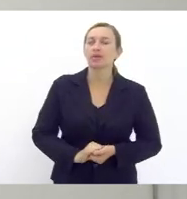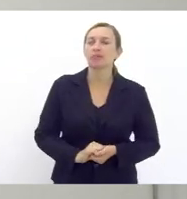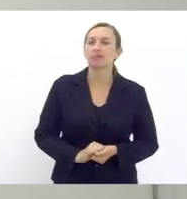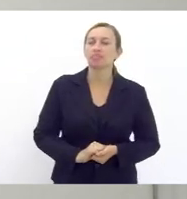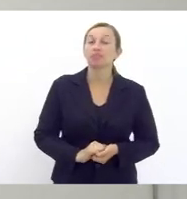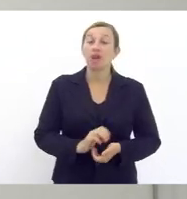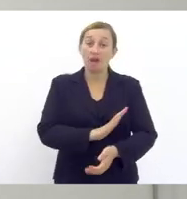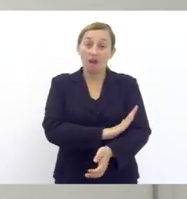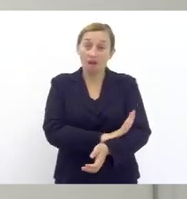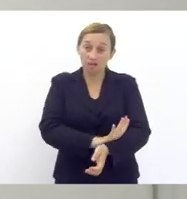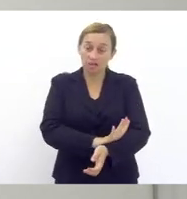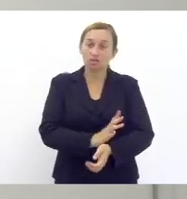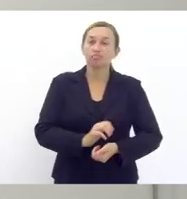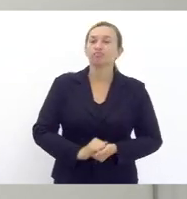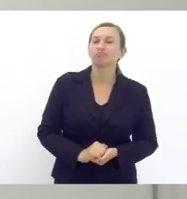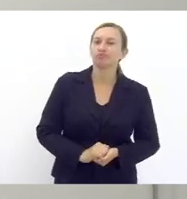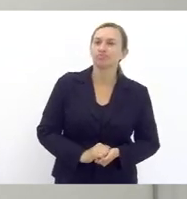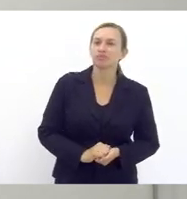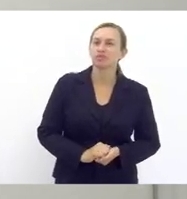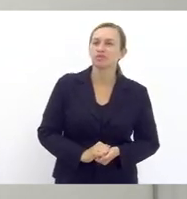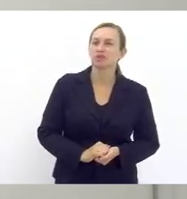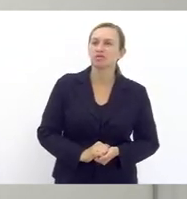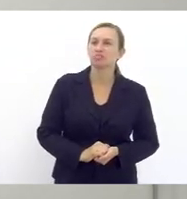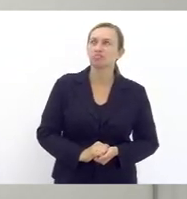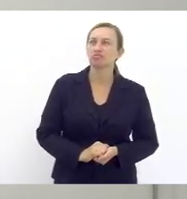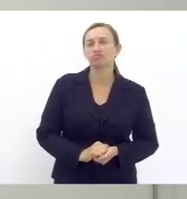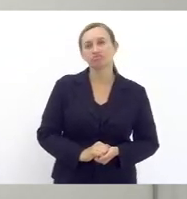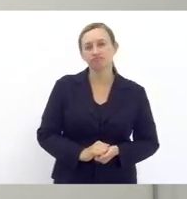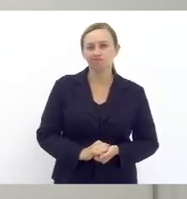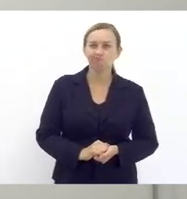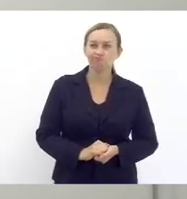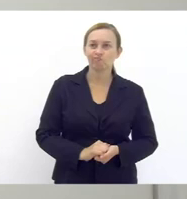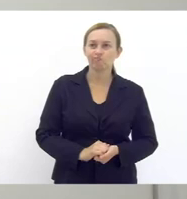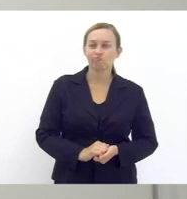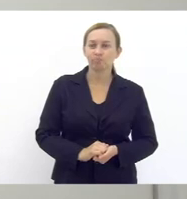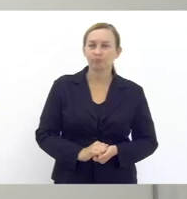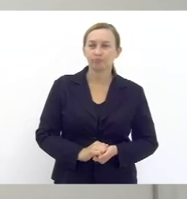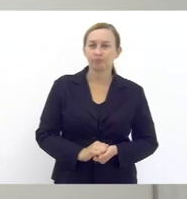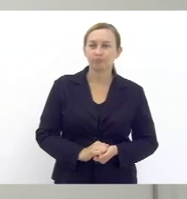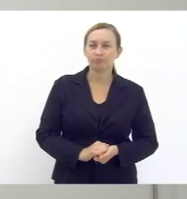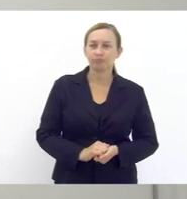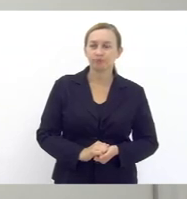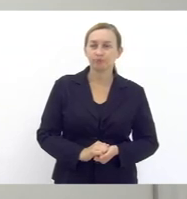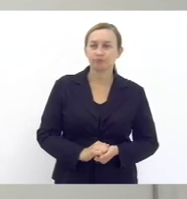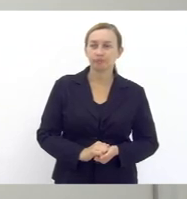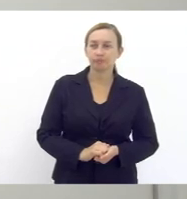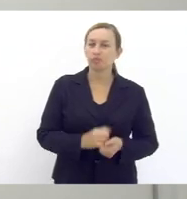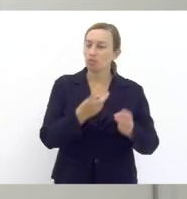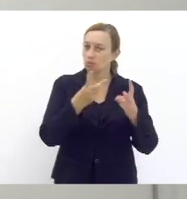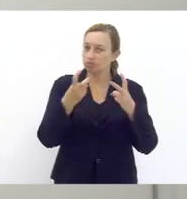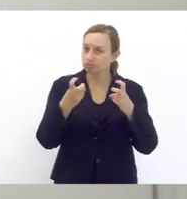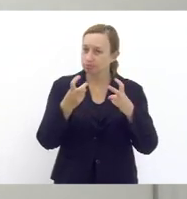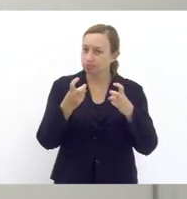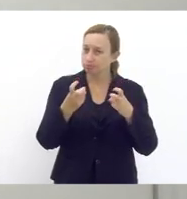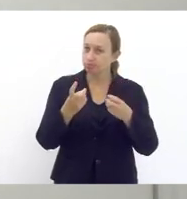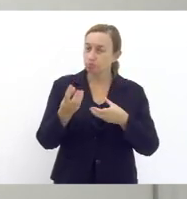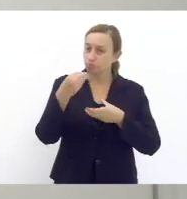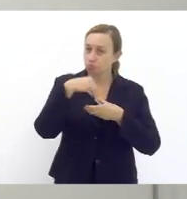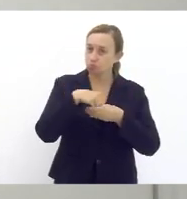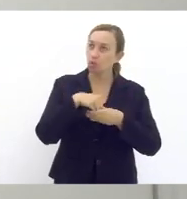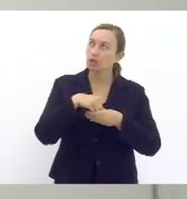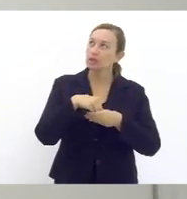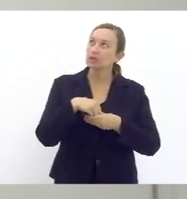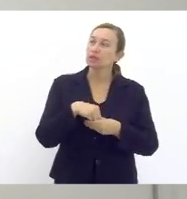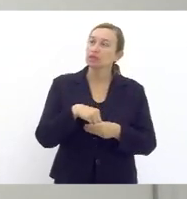racismo vamos lá é uma perspectiva externa nós temos